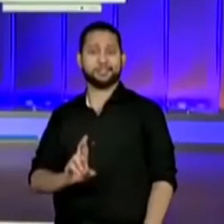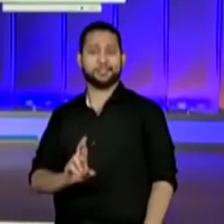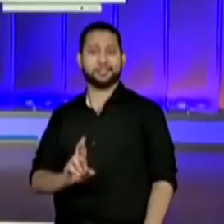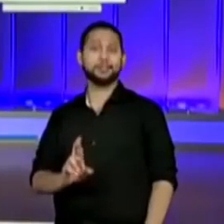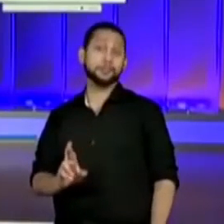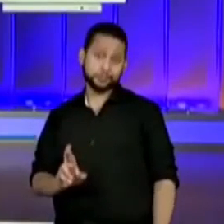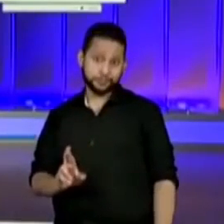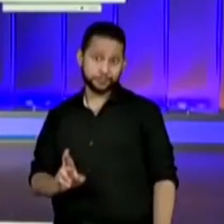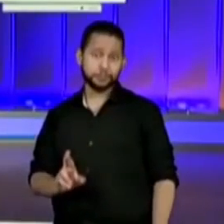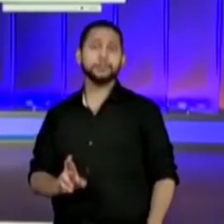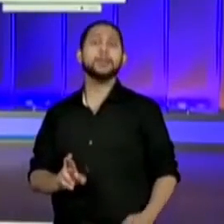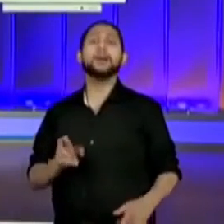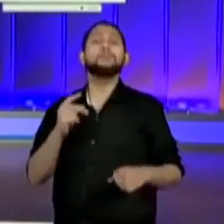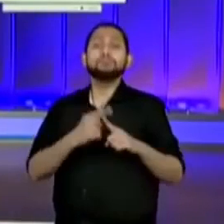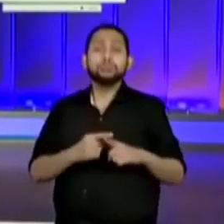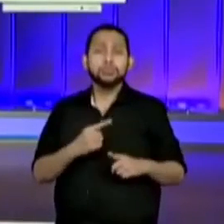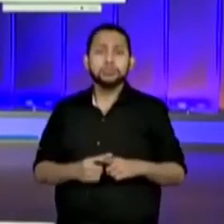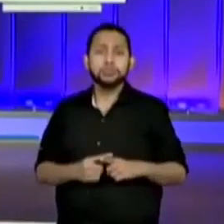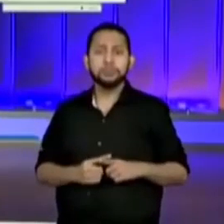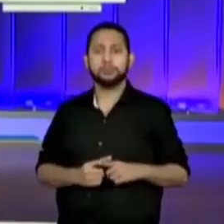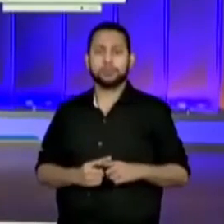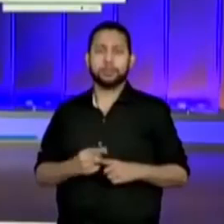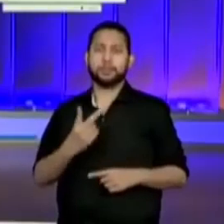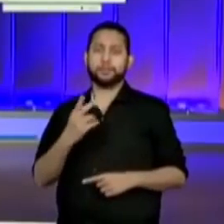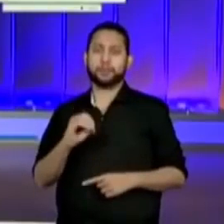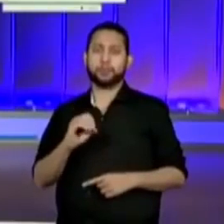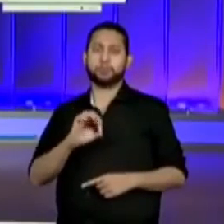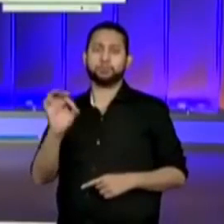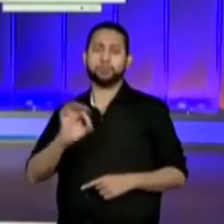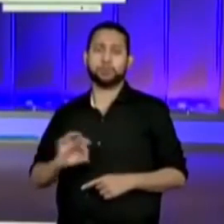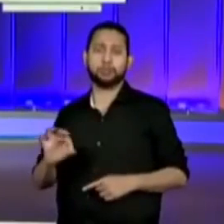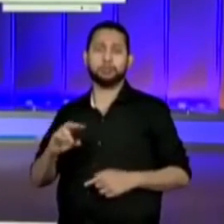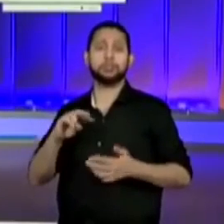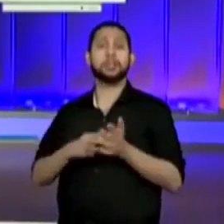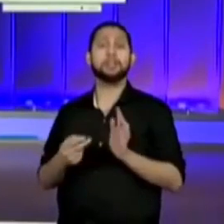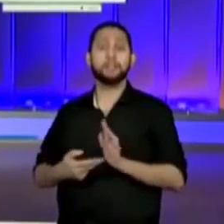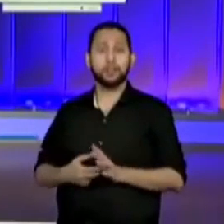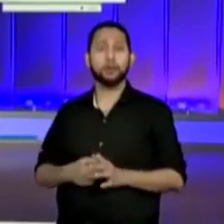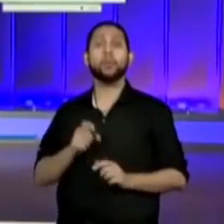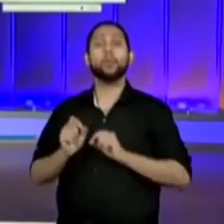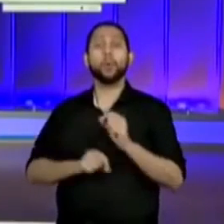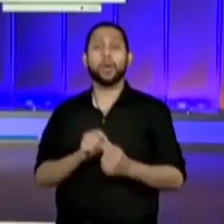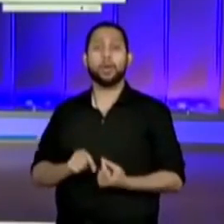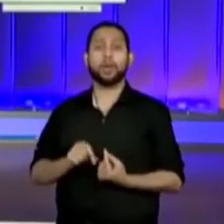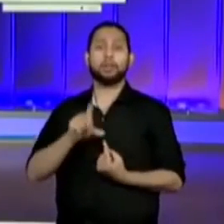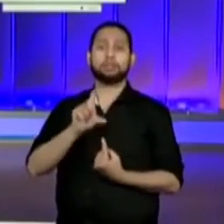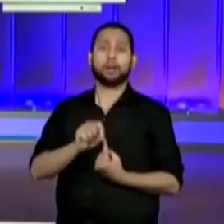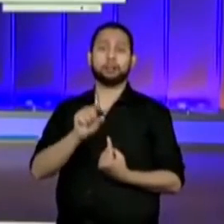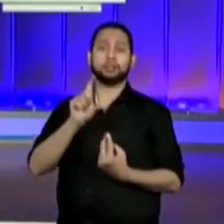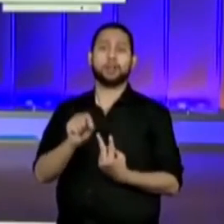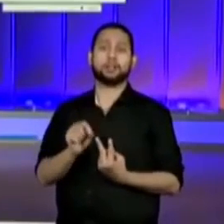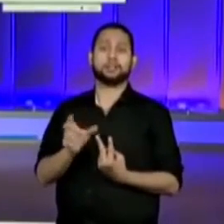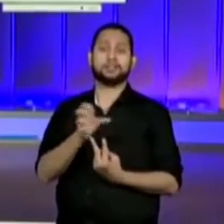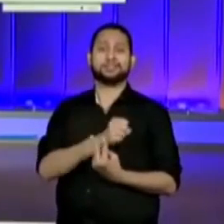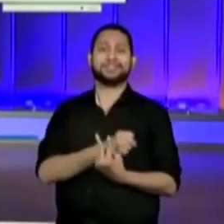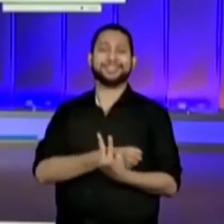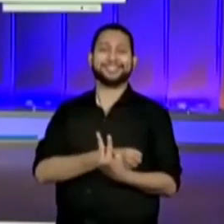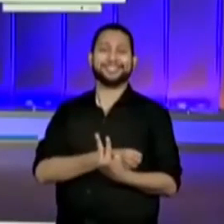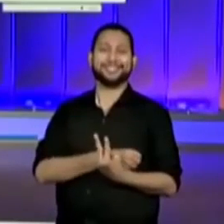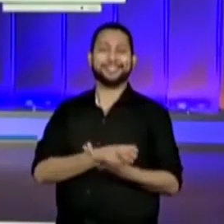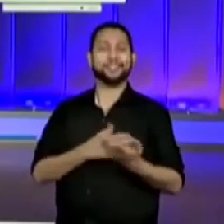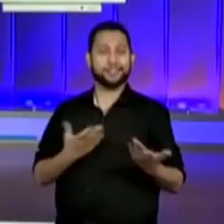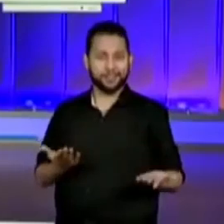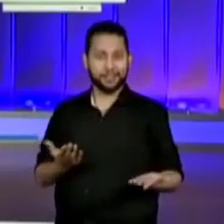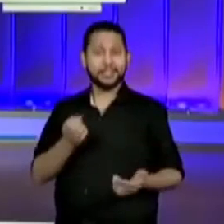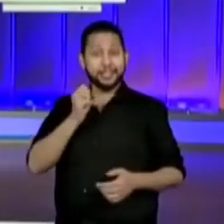é temos aí duas vezes os 10% então tem 2,50 que corresponde a